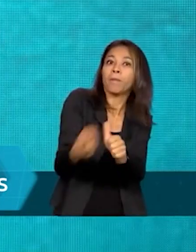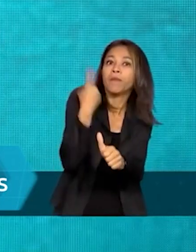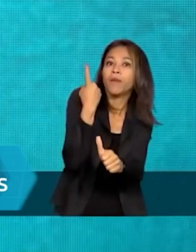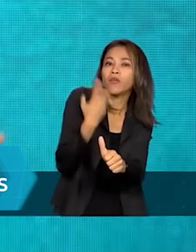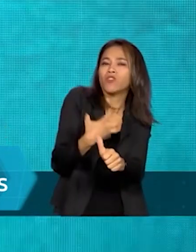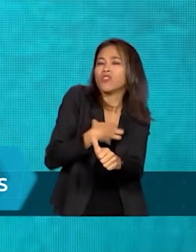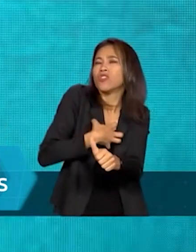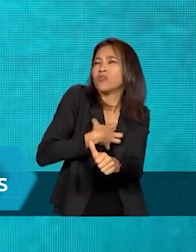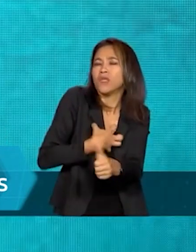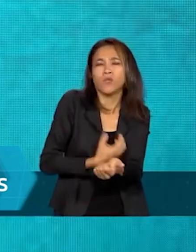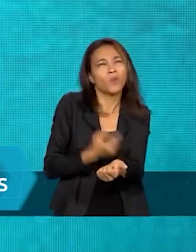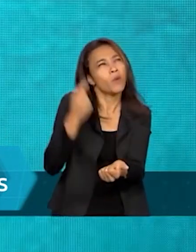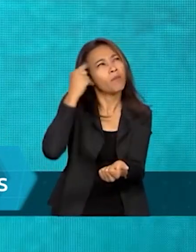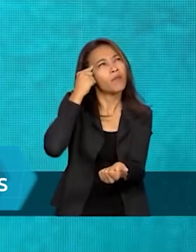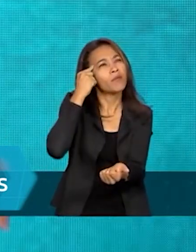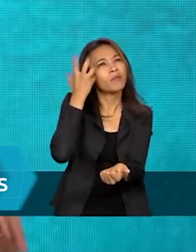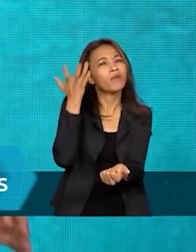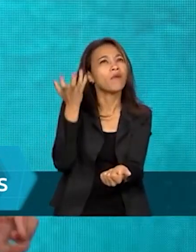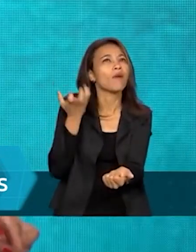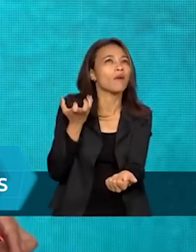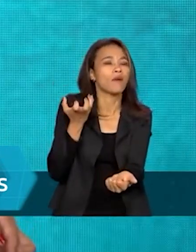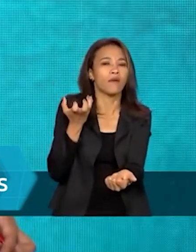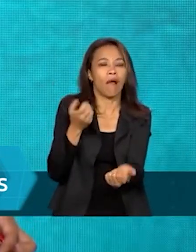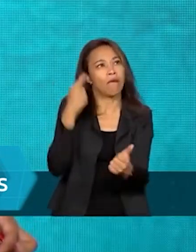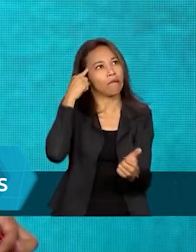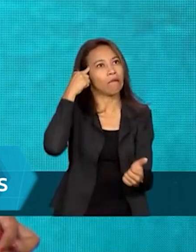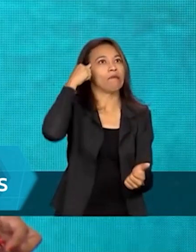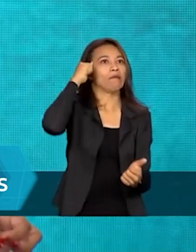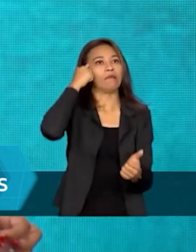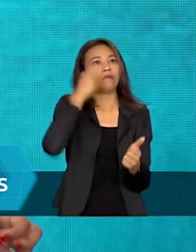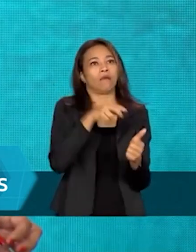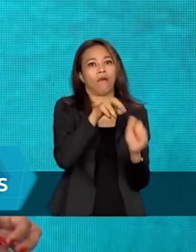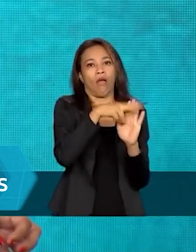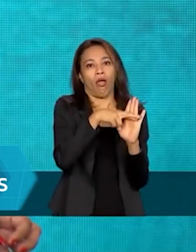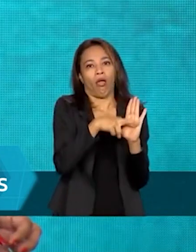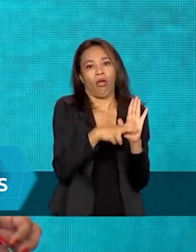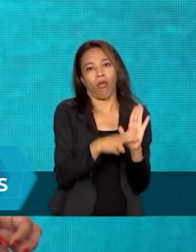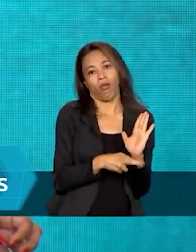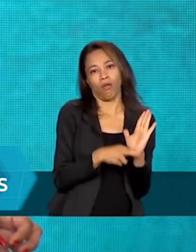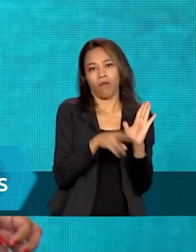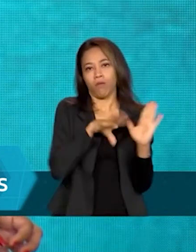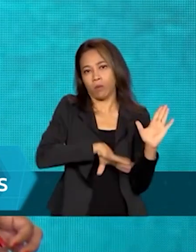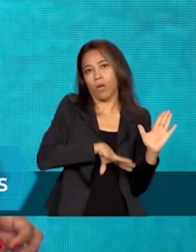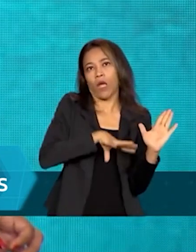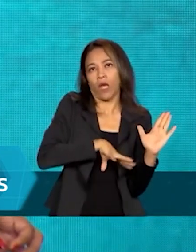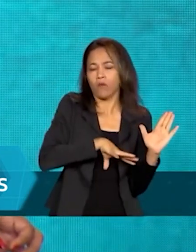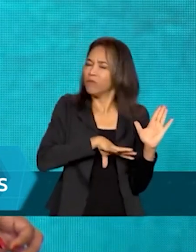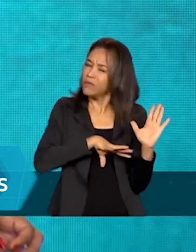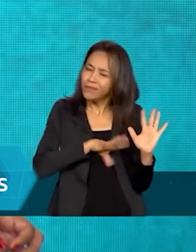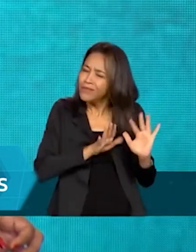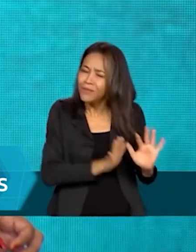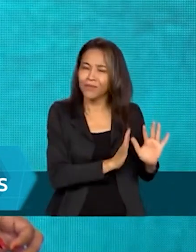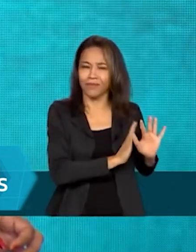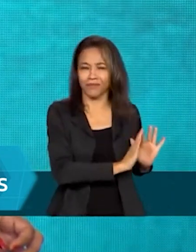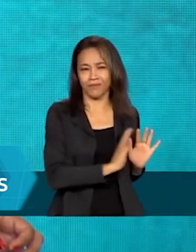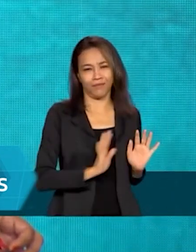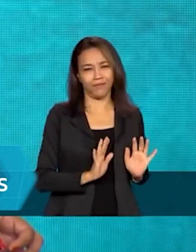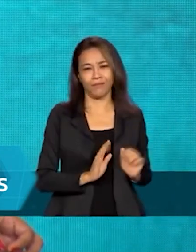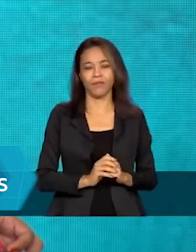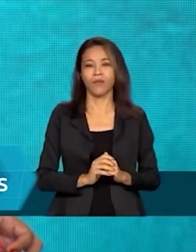o que eu quero, o que eu penso ali. Não pense em regras gramaticais. Porque os livros da Carolina que estão vindo aí,